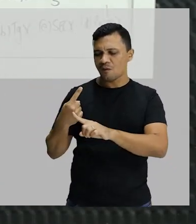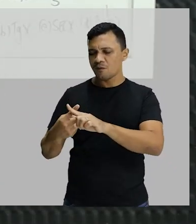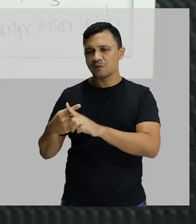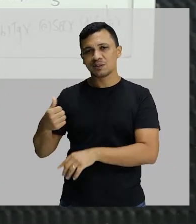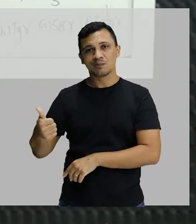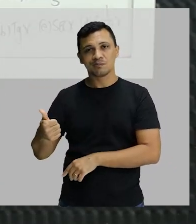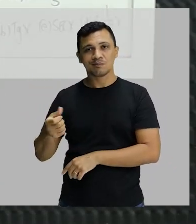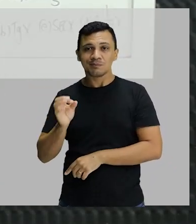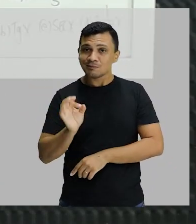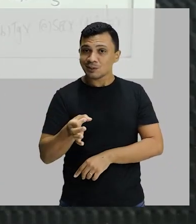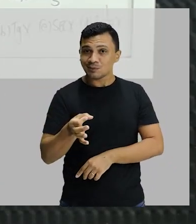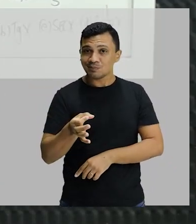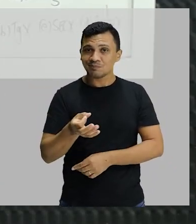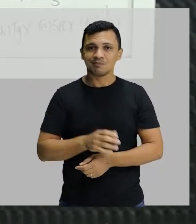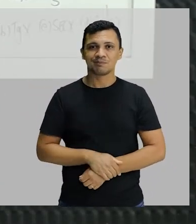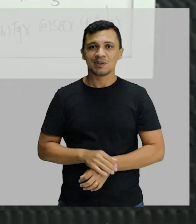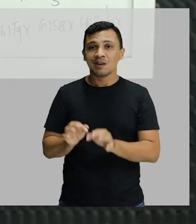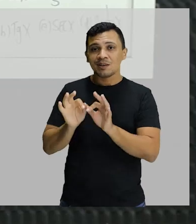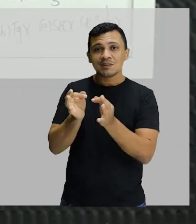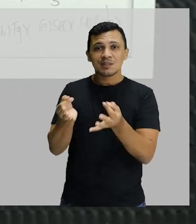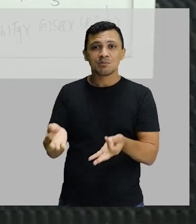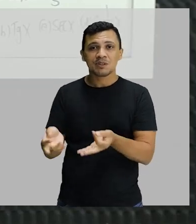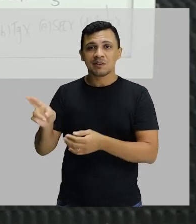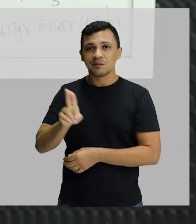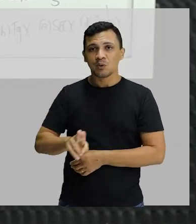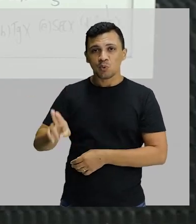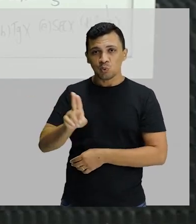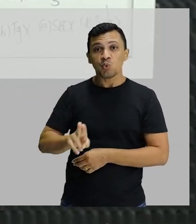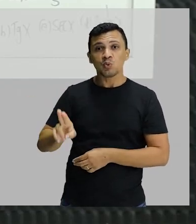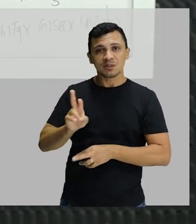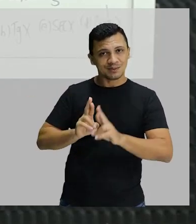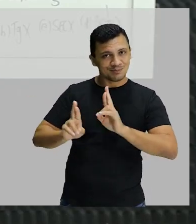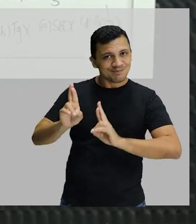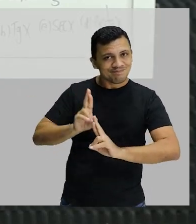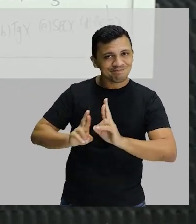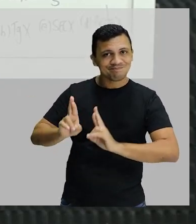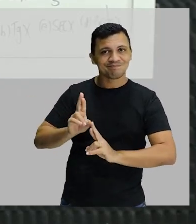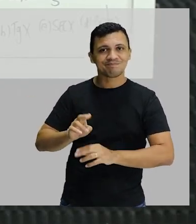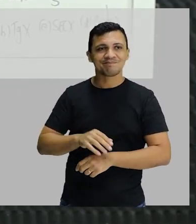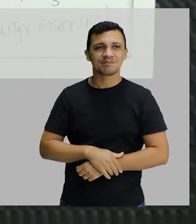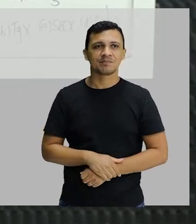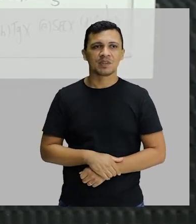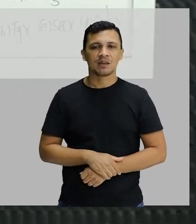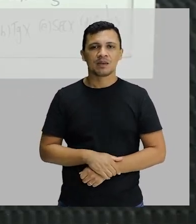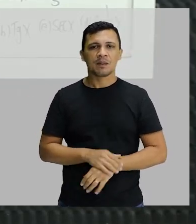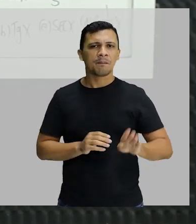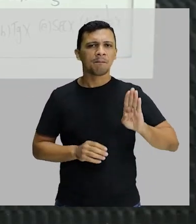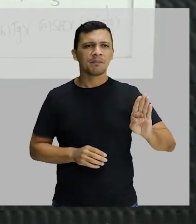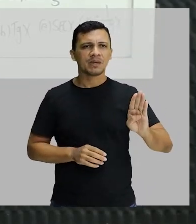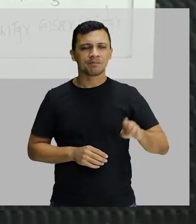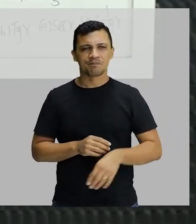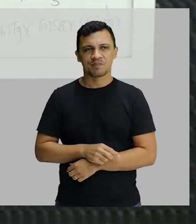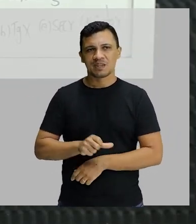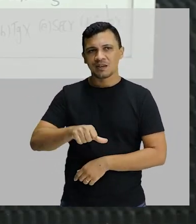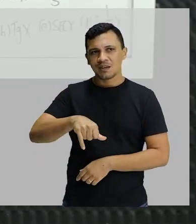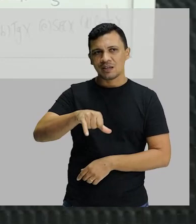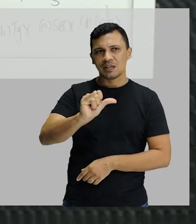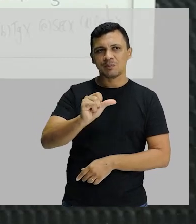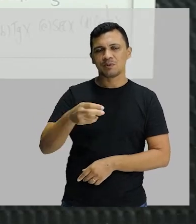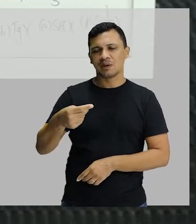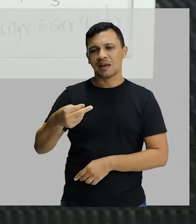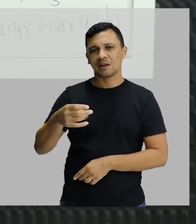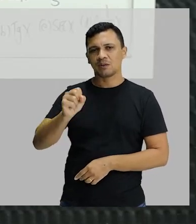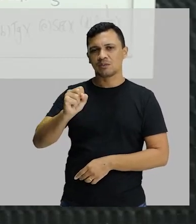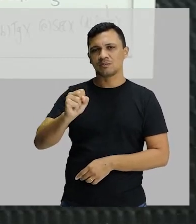Certinho? Simplifiquei usando aí as nossas relações. Tá? Letra B, y igual a secante de x